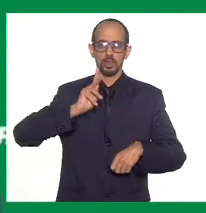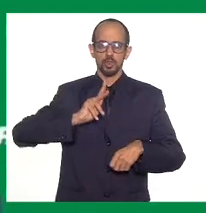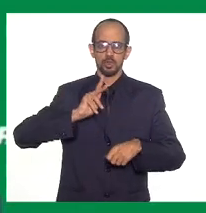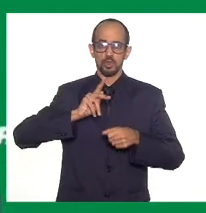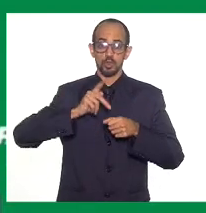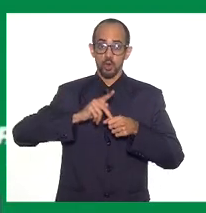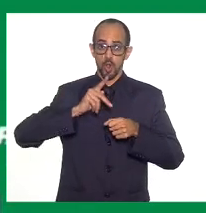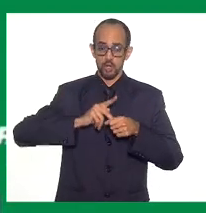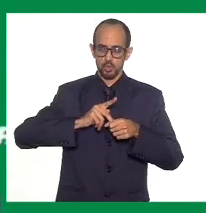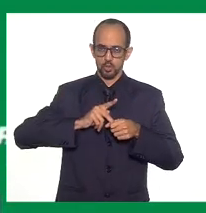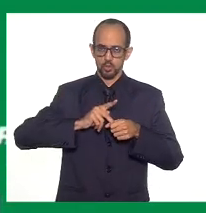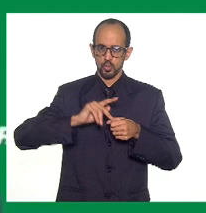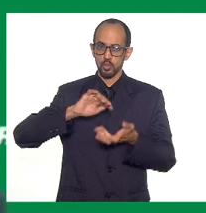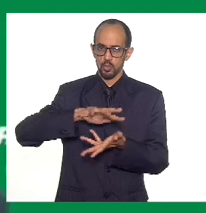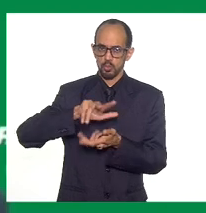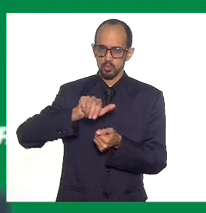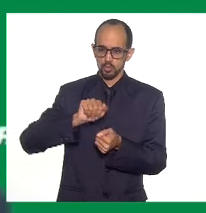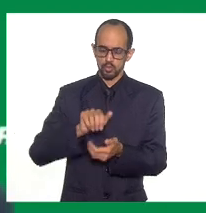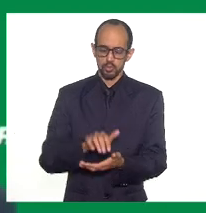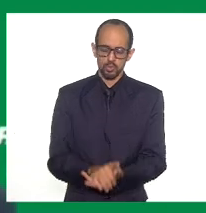de petróleo, e nós temos